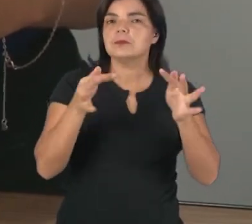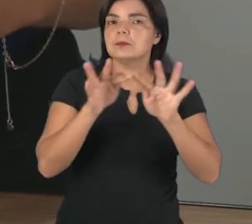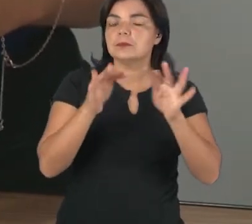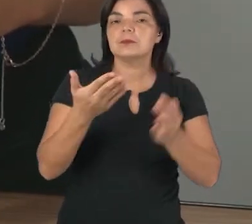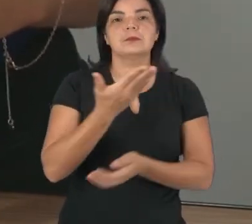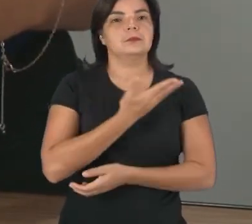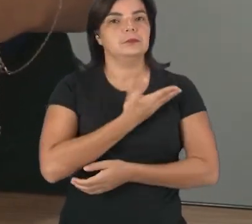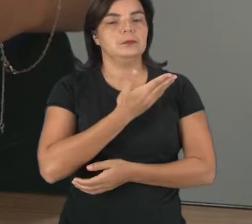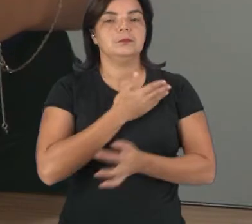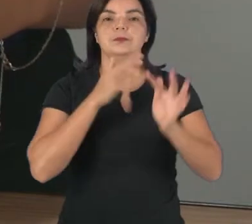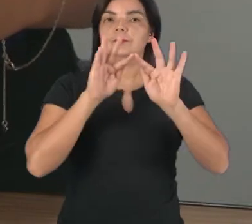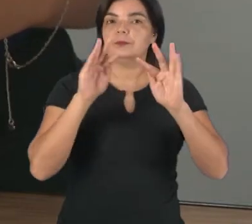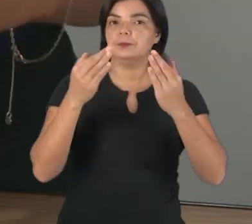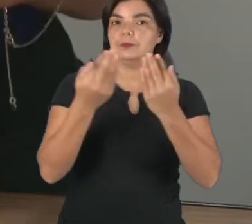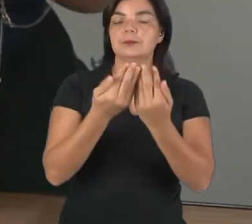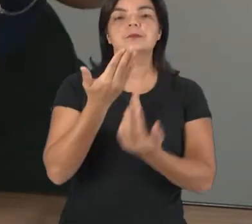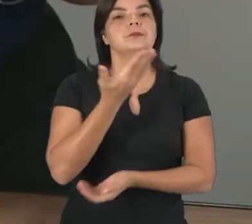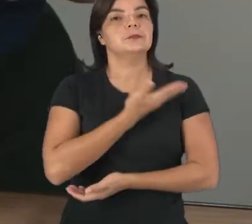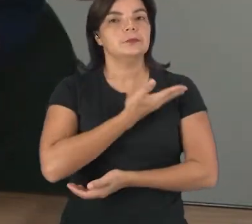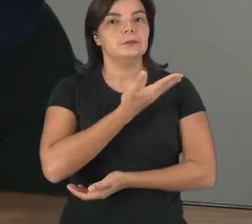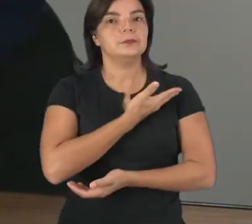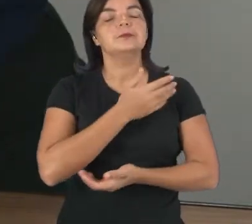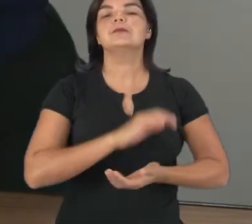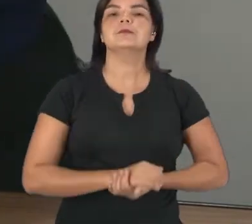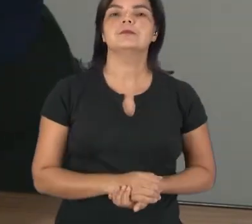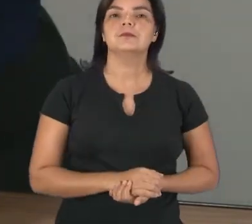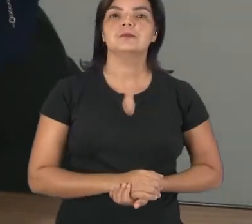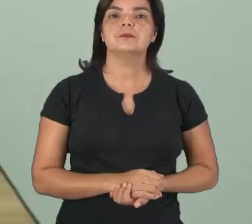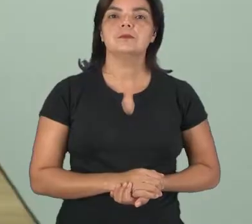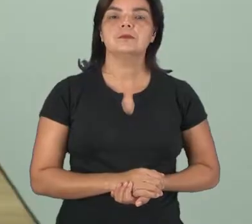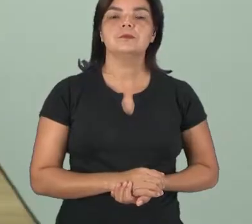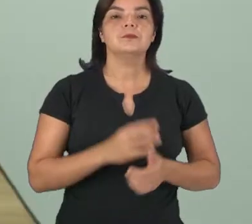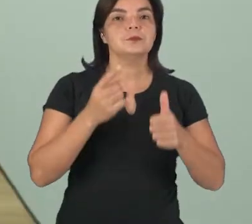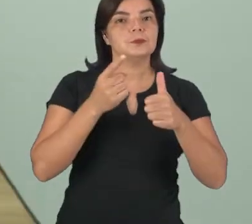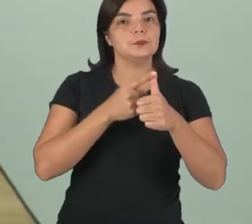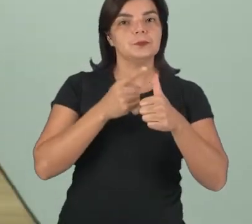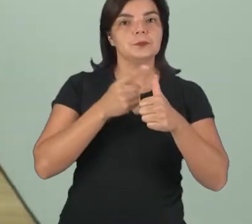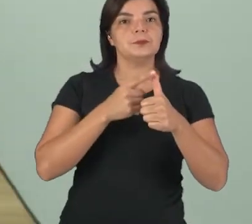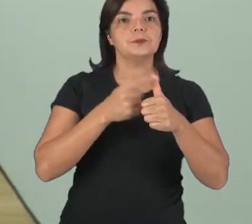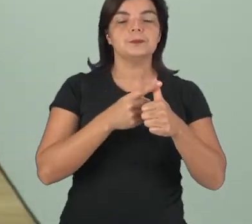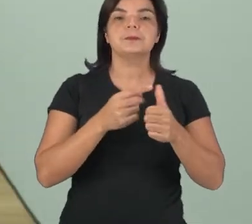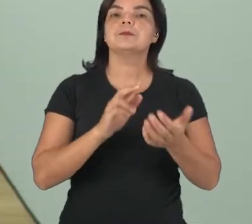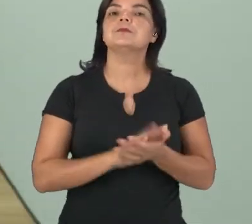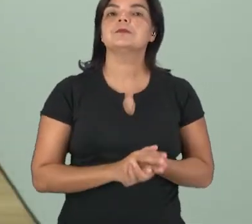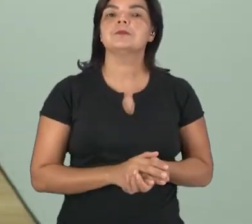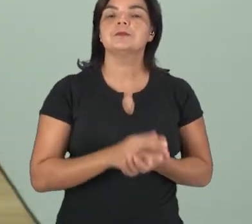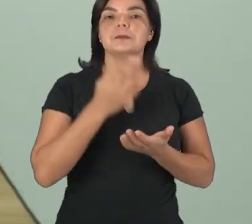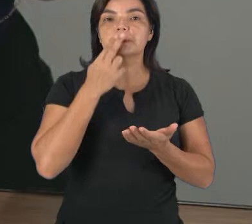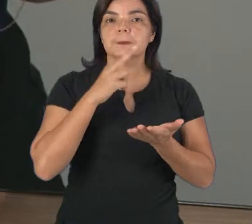entre amigos, familiares e colegas. Aqui no nosso primeiro bilhete,